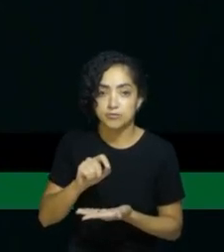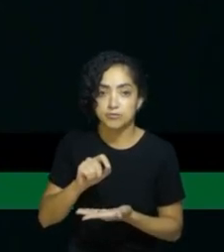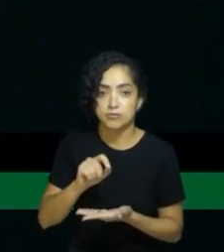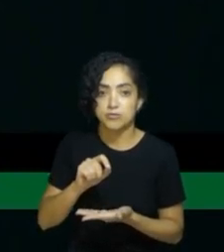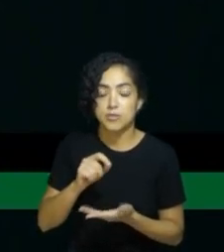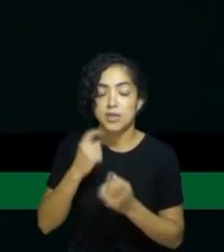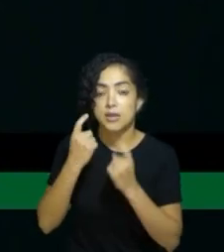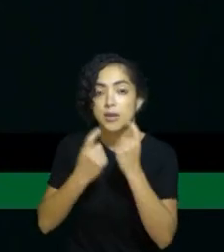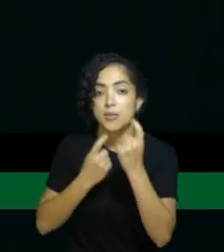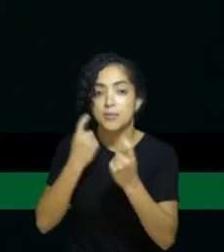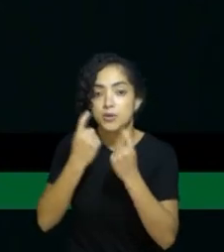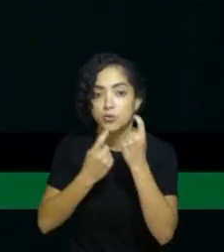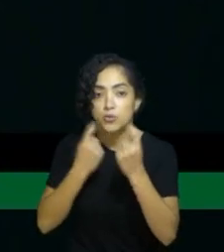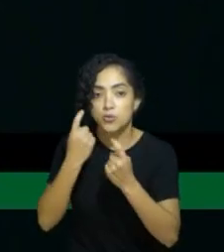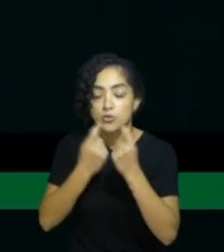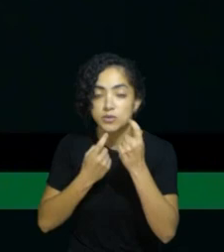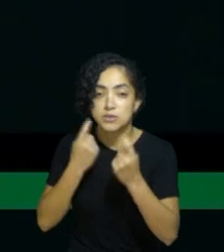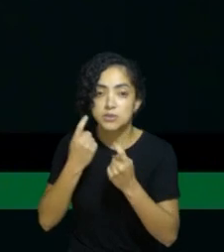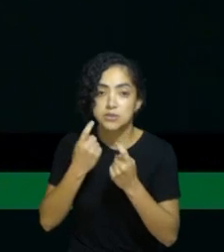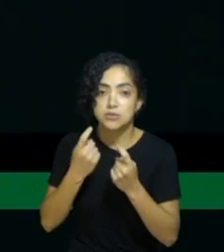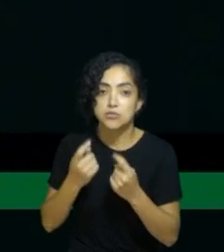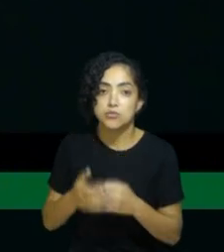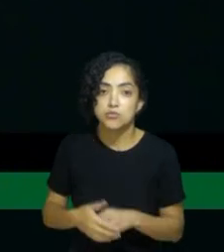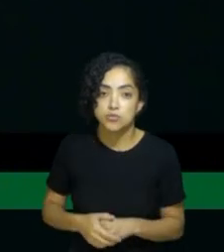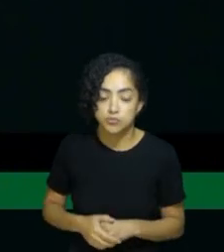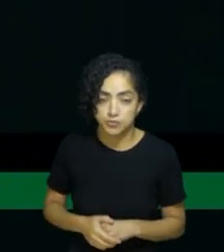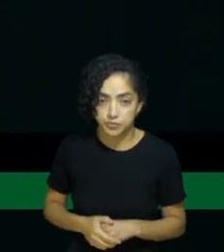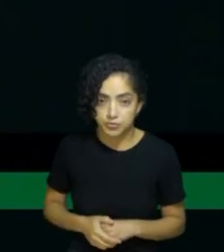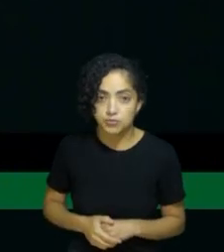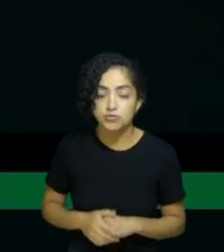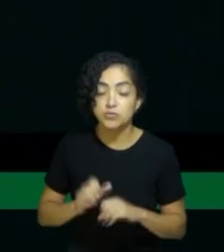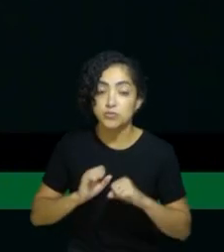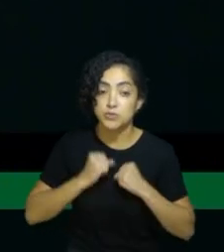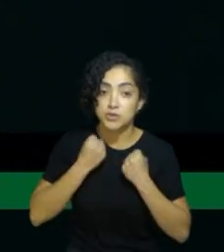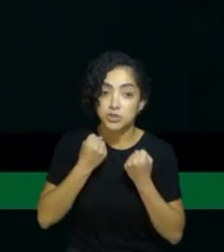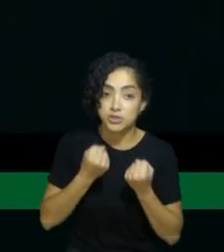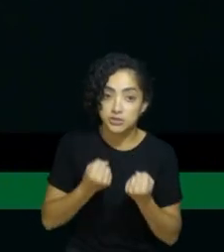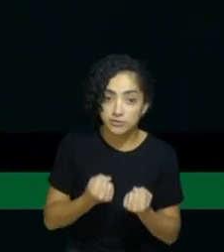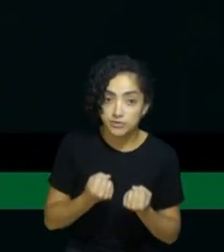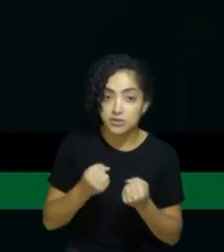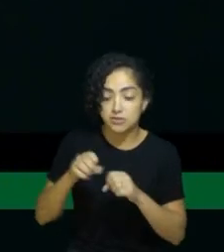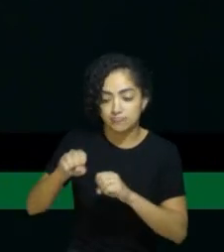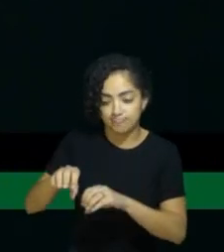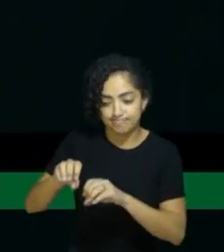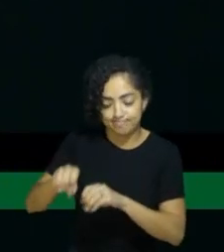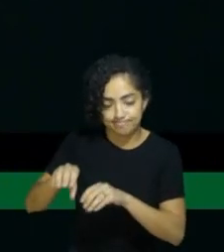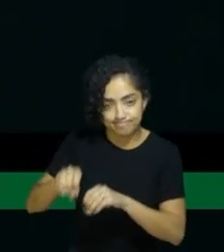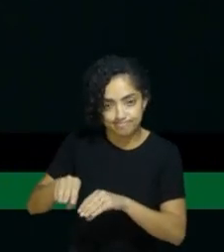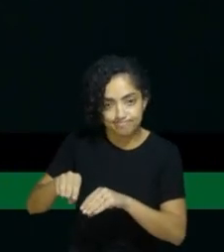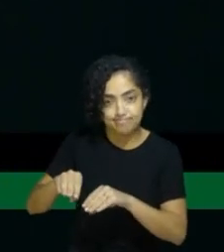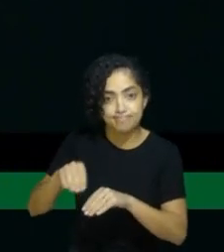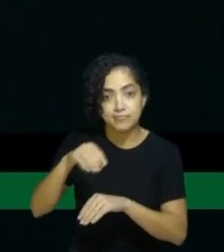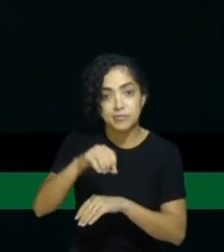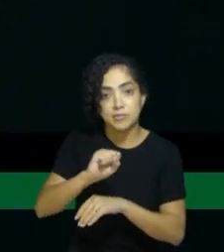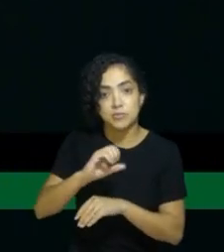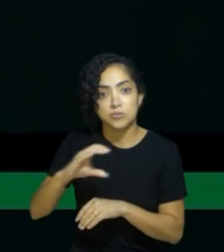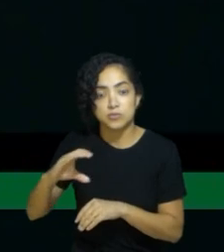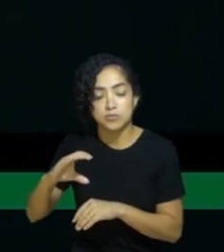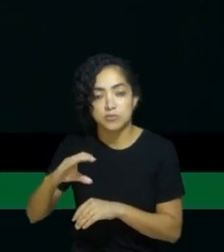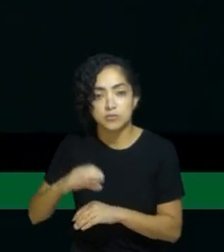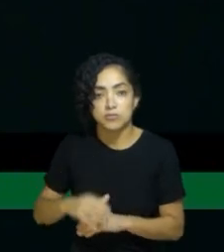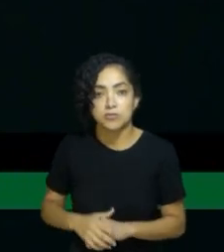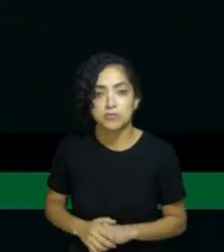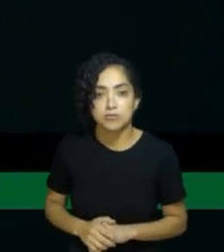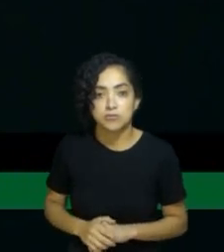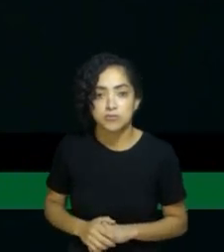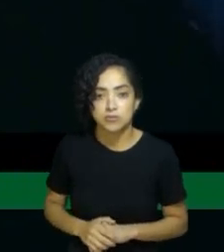preocupação enquanto parlamentar enquanto defendermos a causa da do nosso Estado de Santa Catarina a